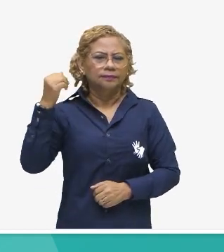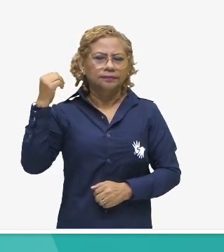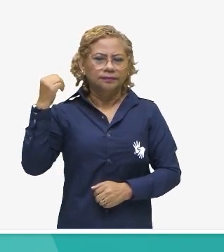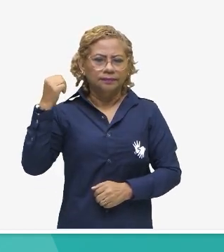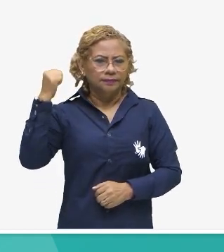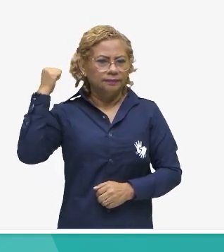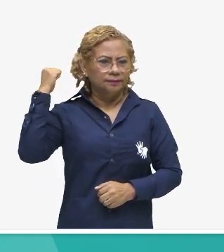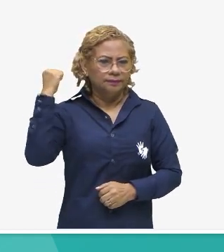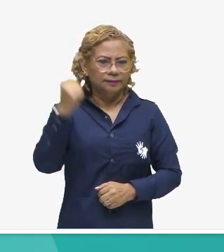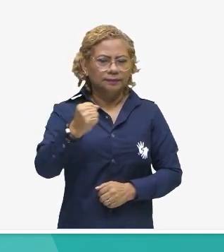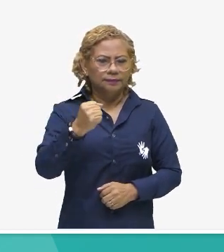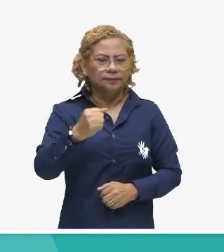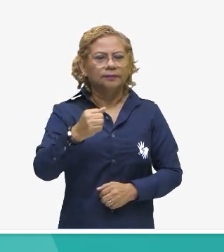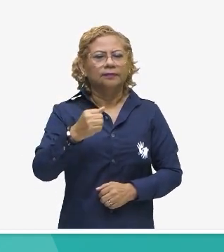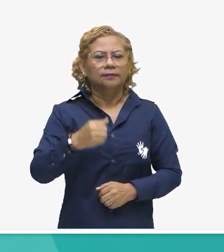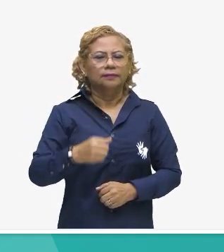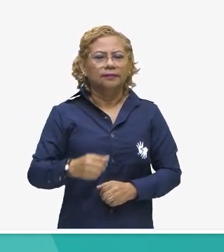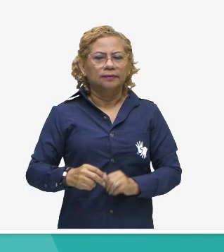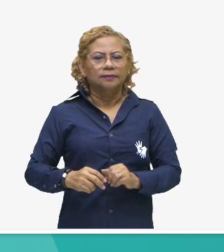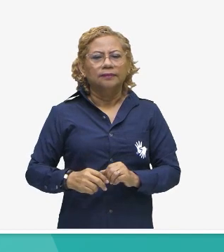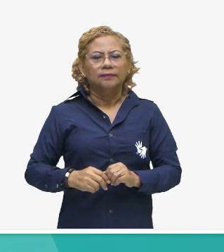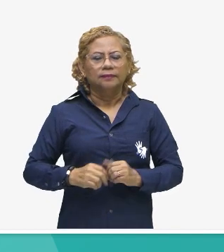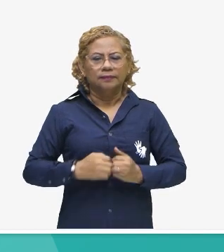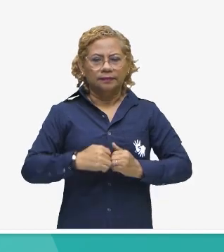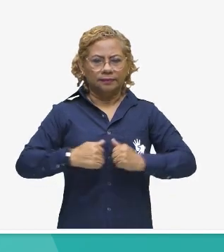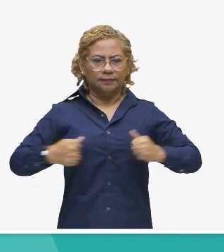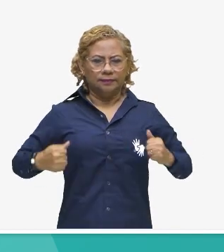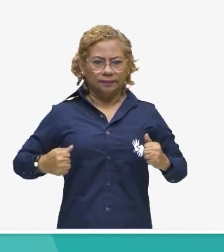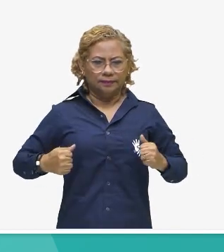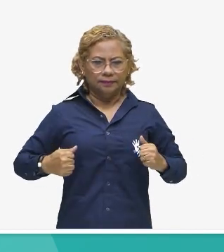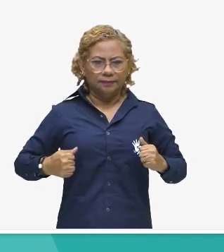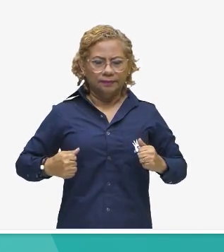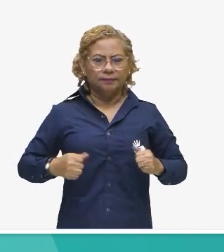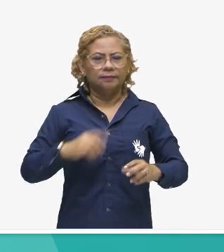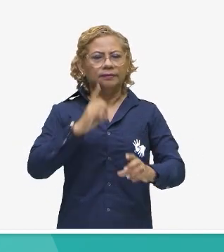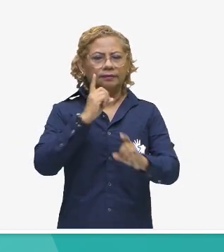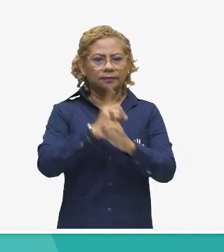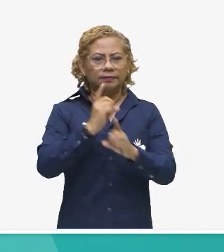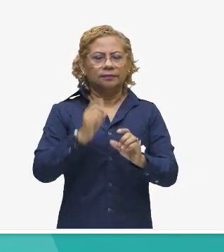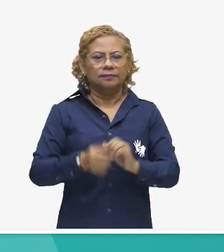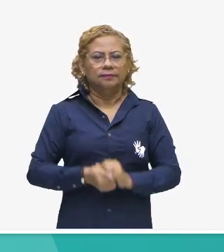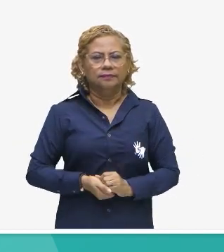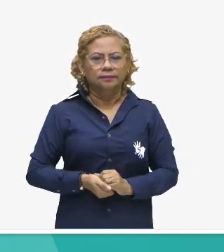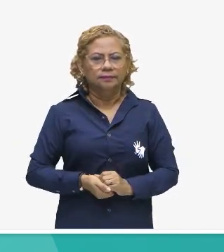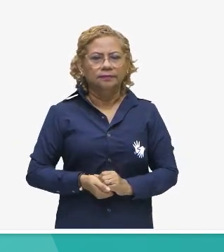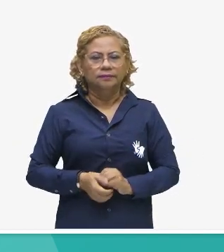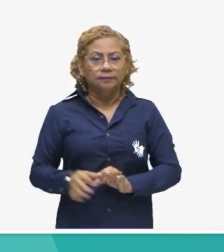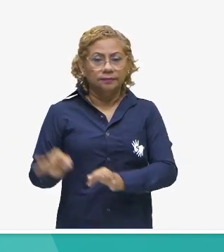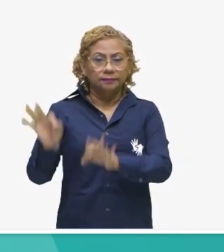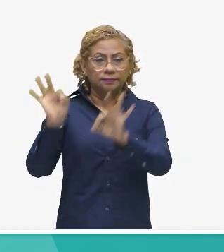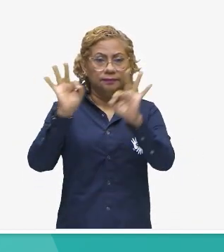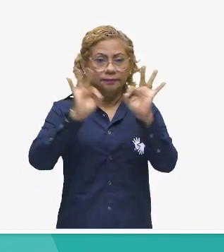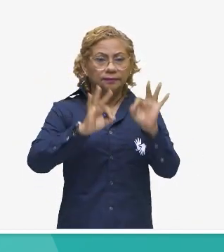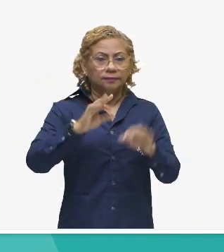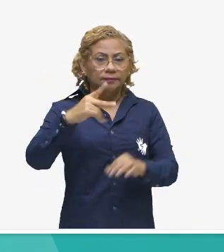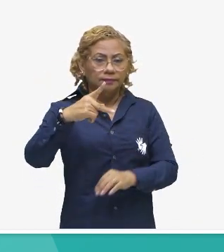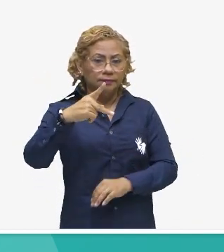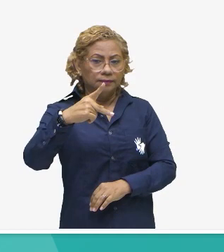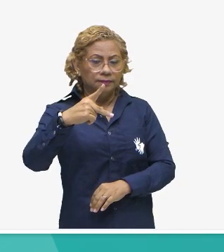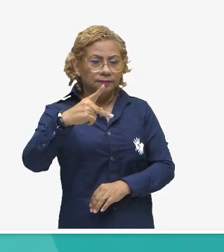abriu, encontrou. Então, de imediato, nós observamos que põe aí,